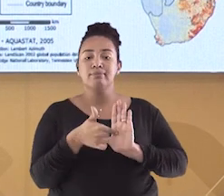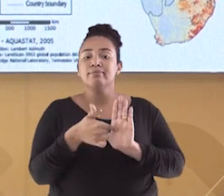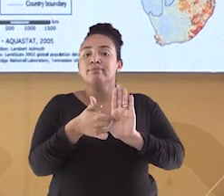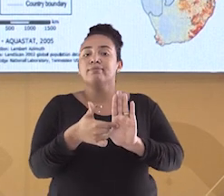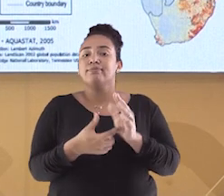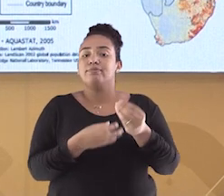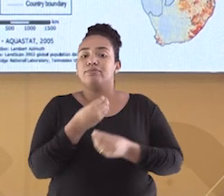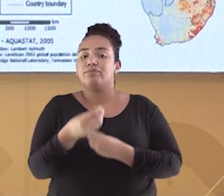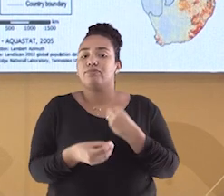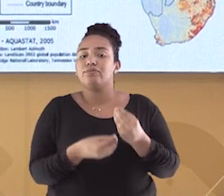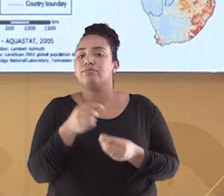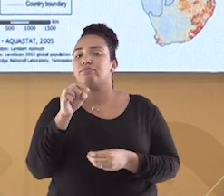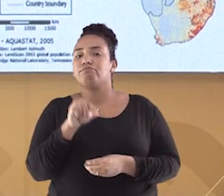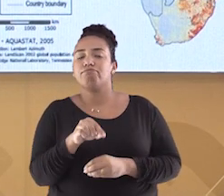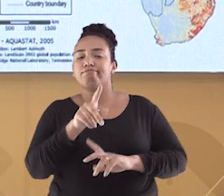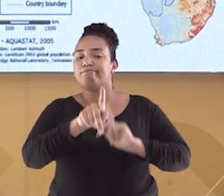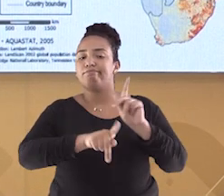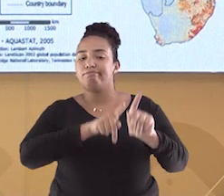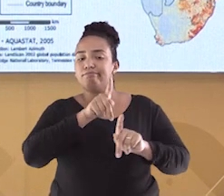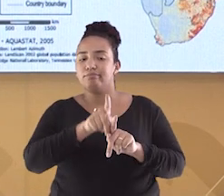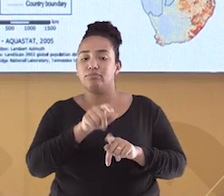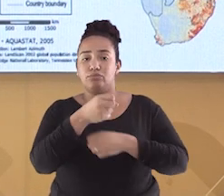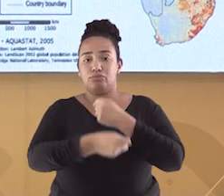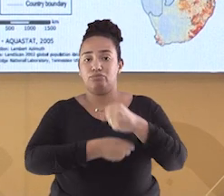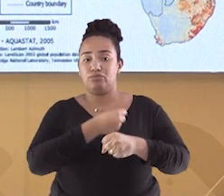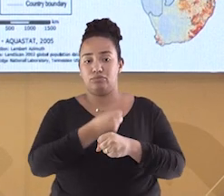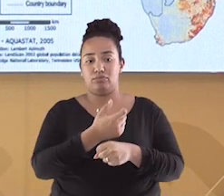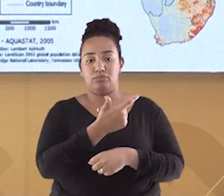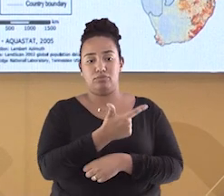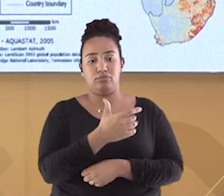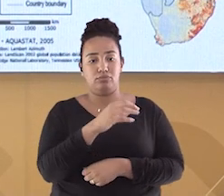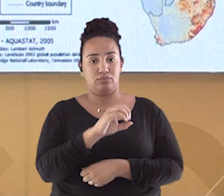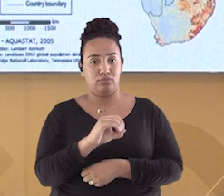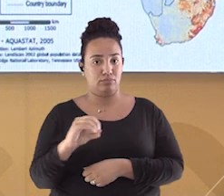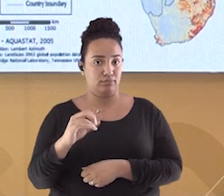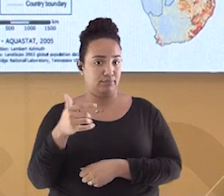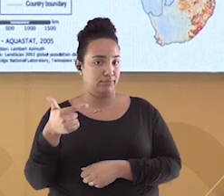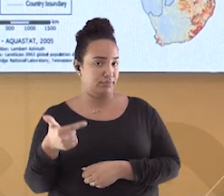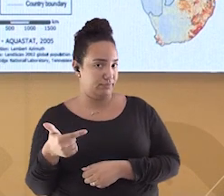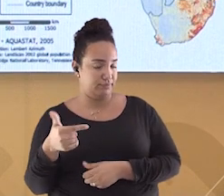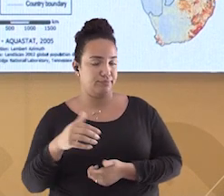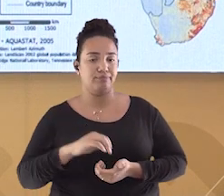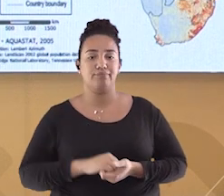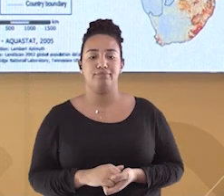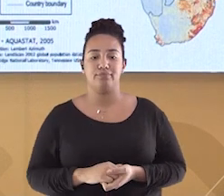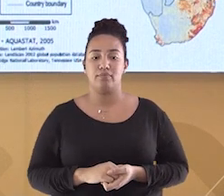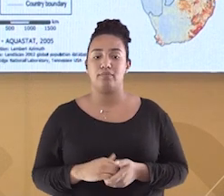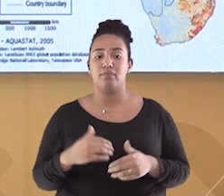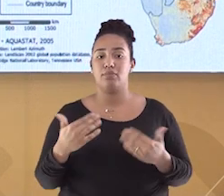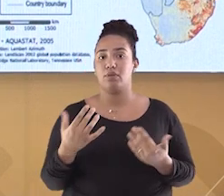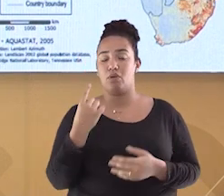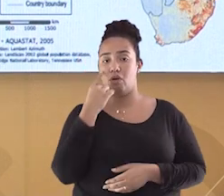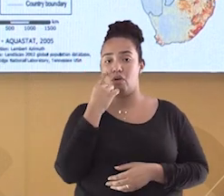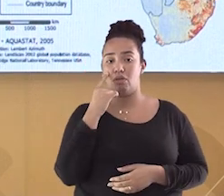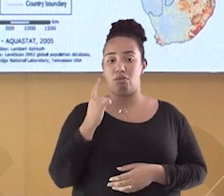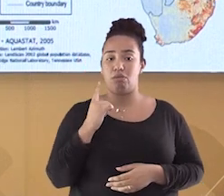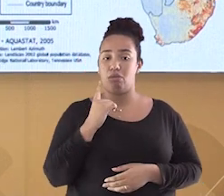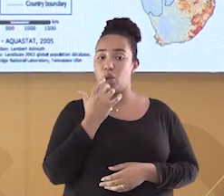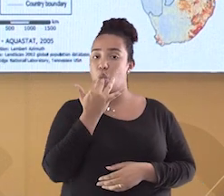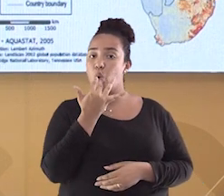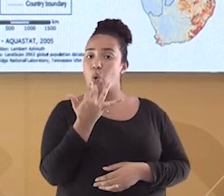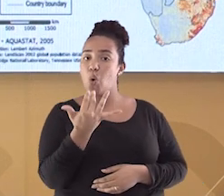densidade demográfica dos territórios no ano de 2002. Reparem que são as cores